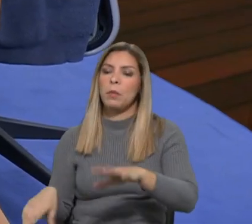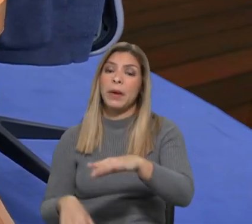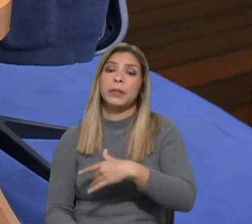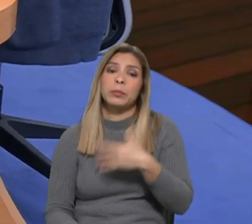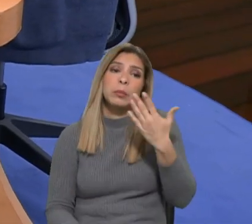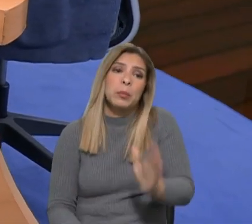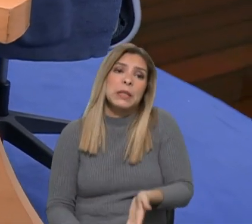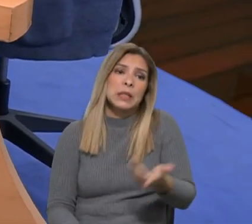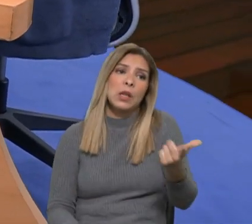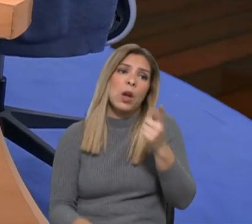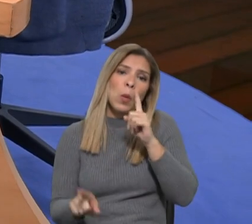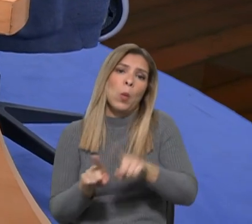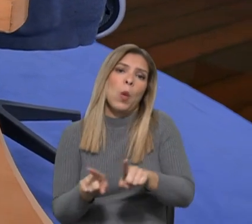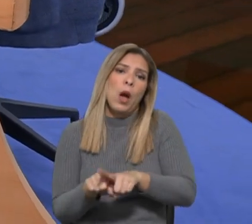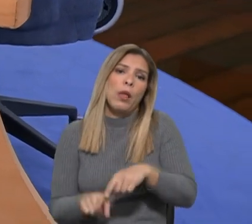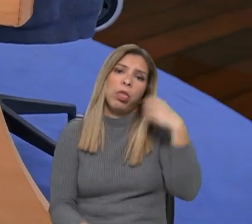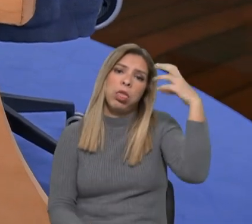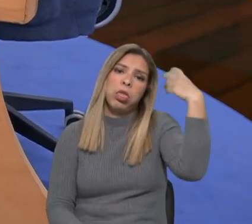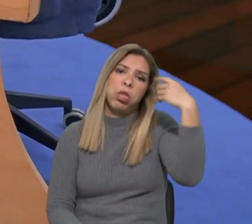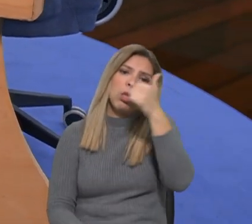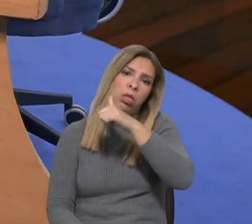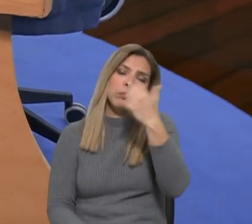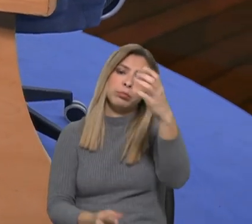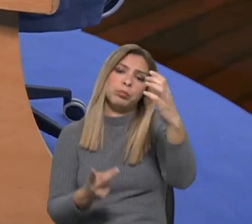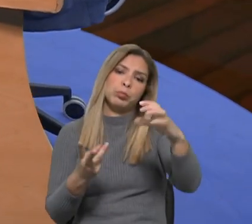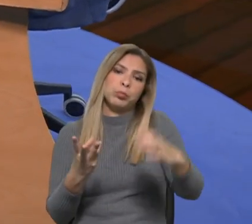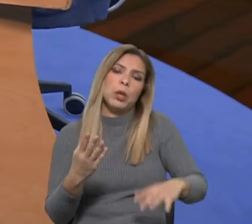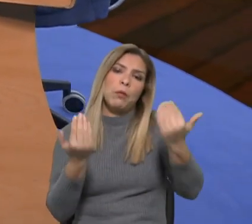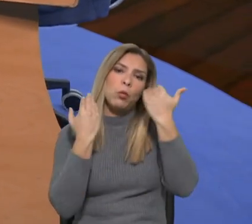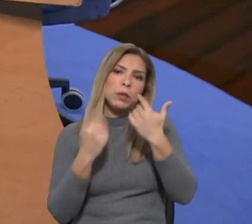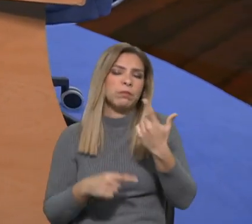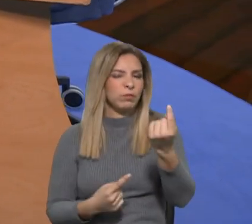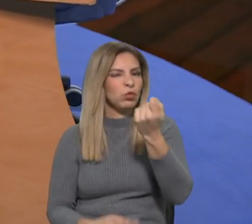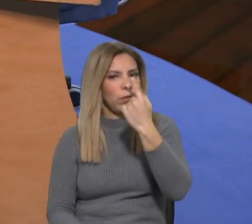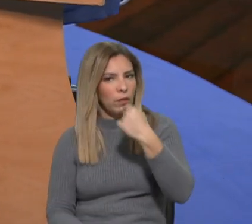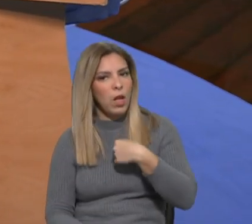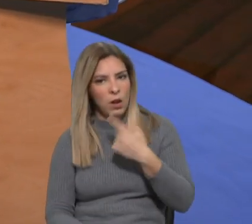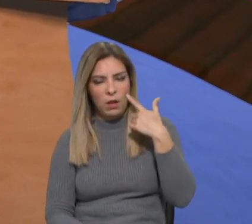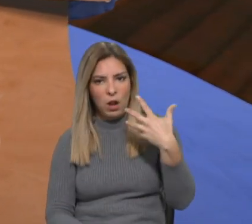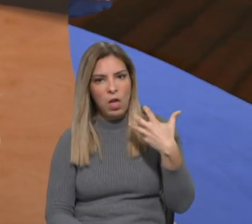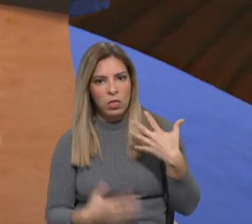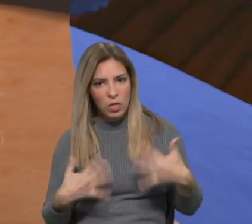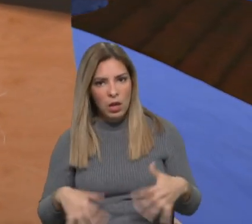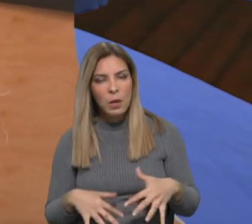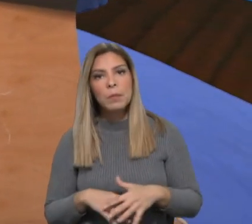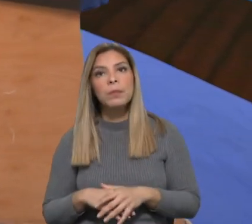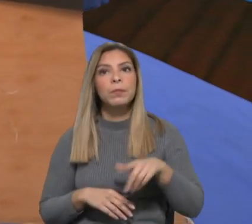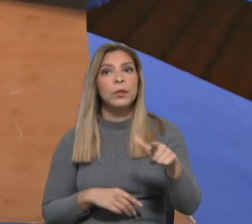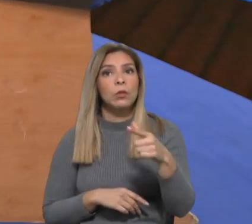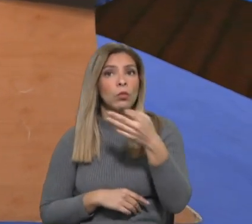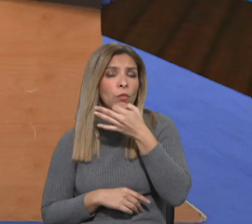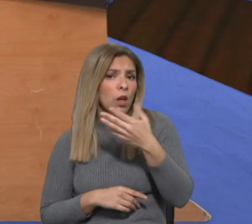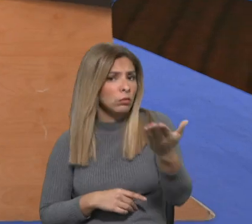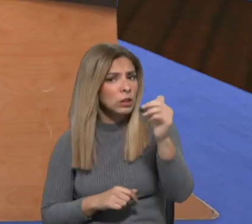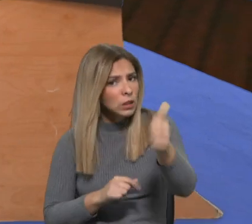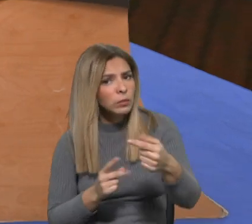essa confusão entre informação e entretenimento é uma falha bastante significativa, que vai em sentido contrário àquilo que tu disseste e que nós ouvimos e que o